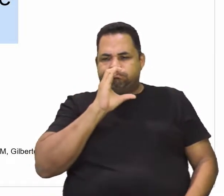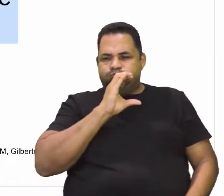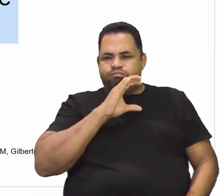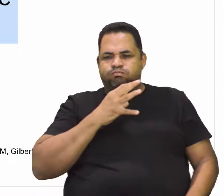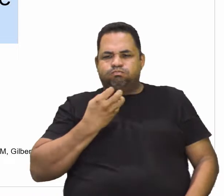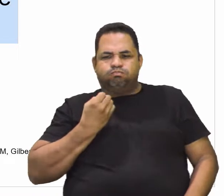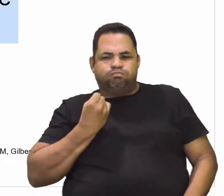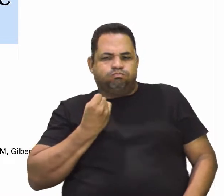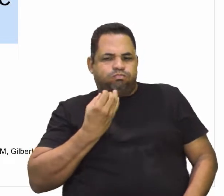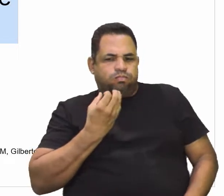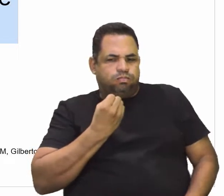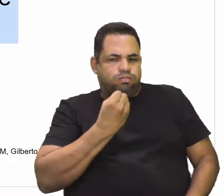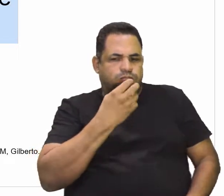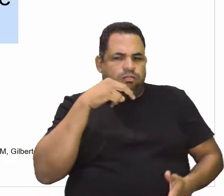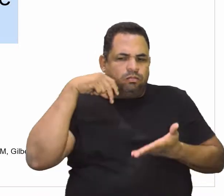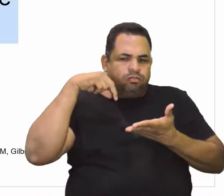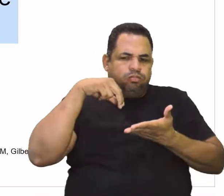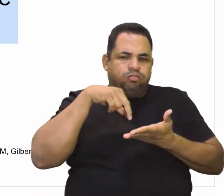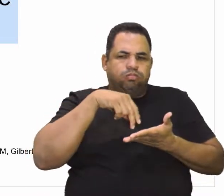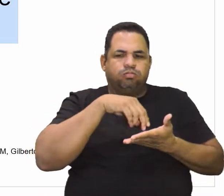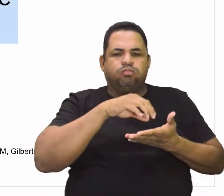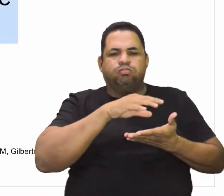viajar por